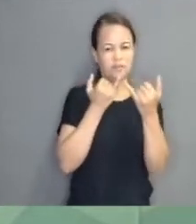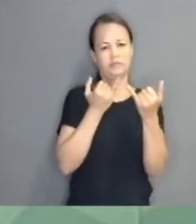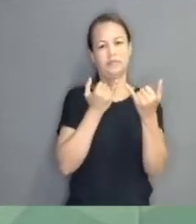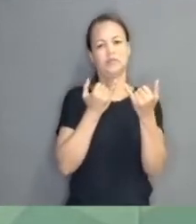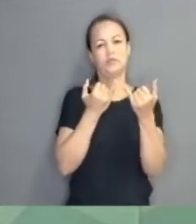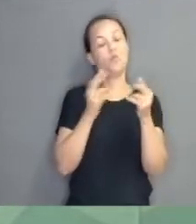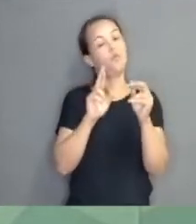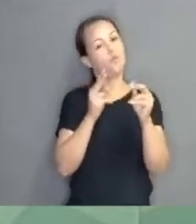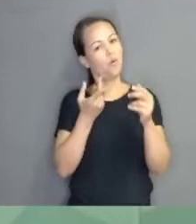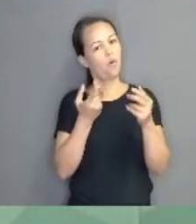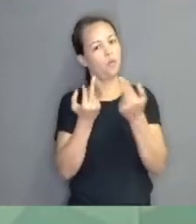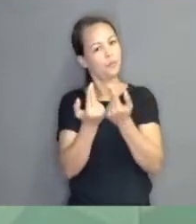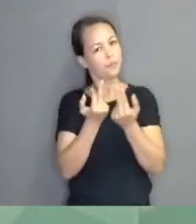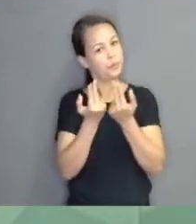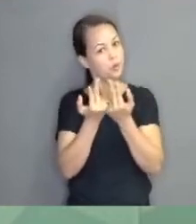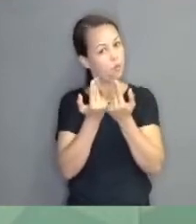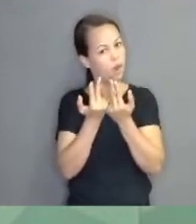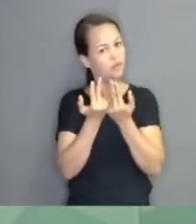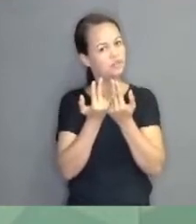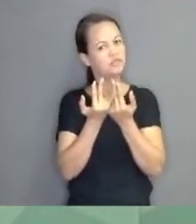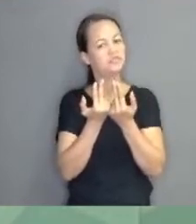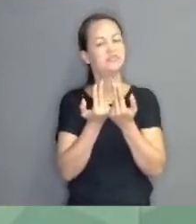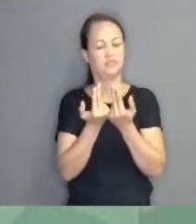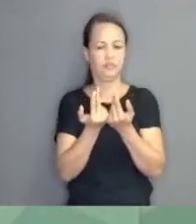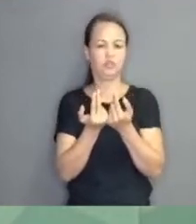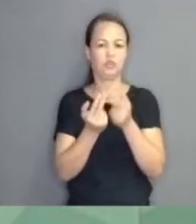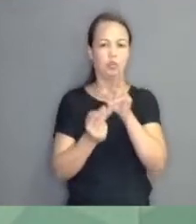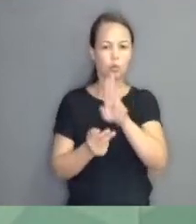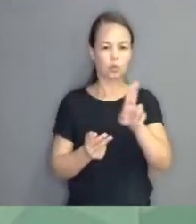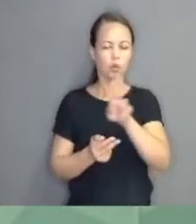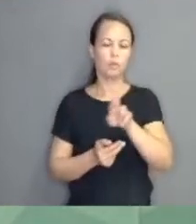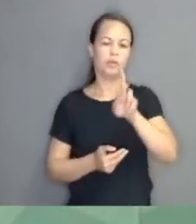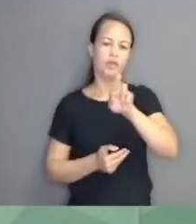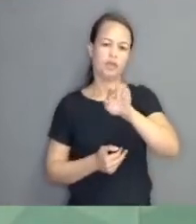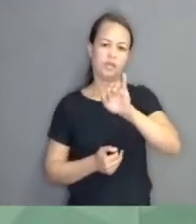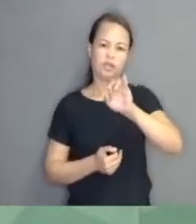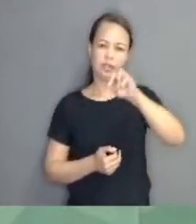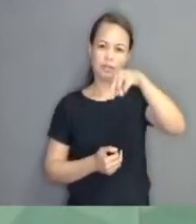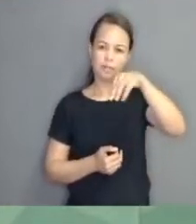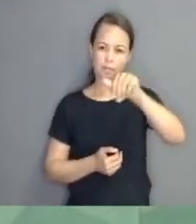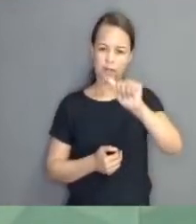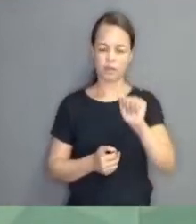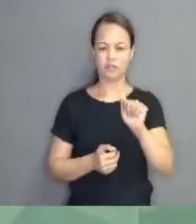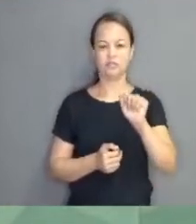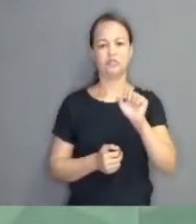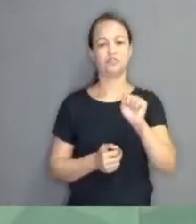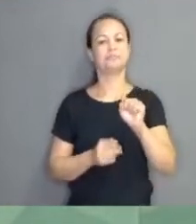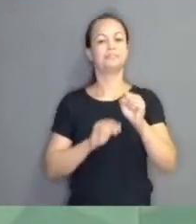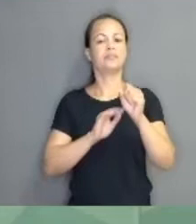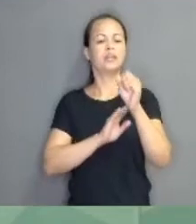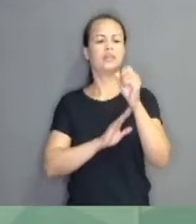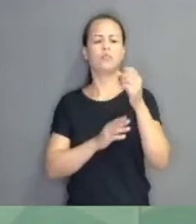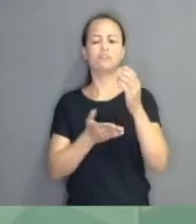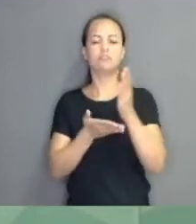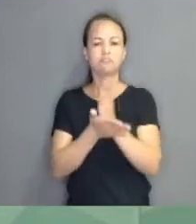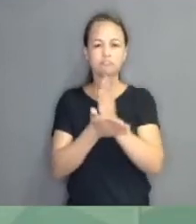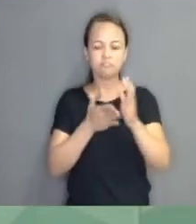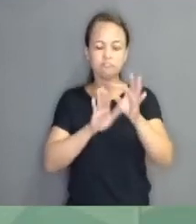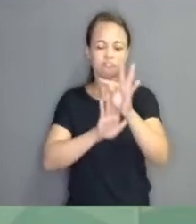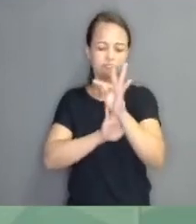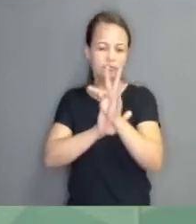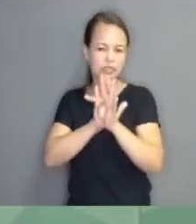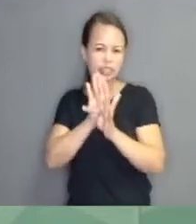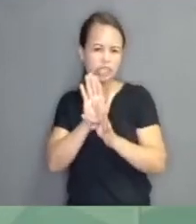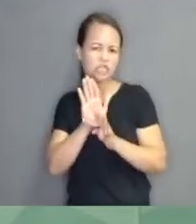ou iguais o chamamos de rima nós temos alguns textos que tem esses que causam né